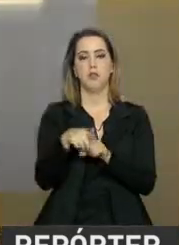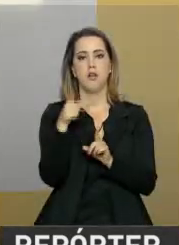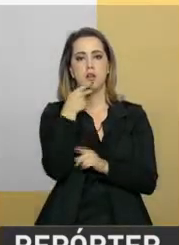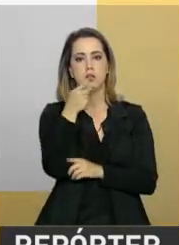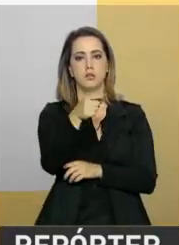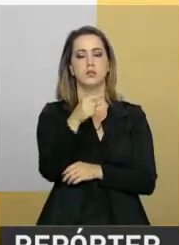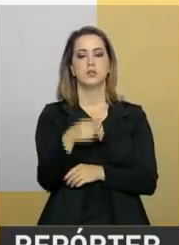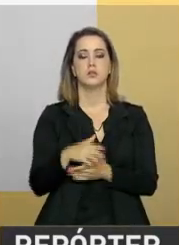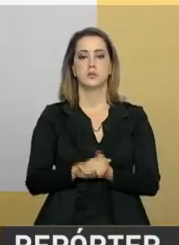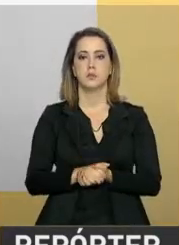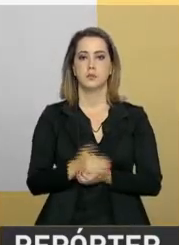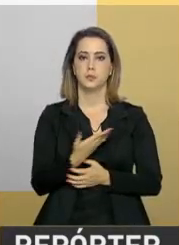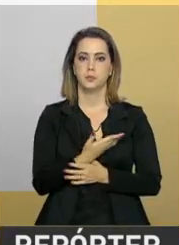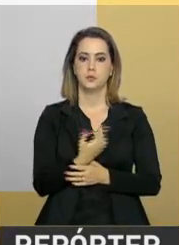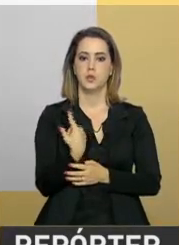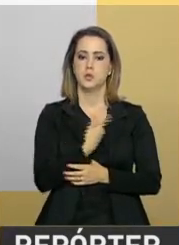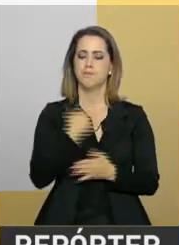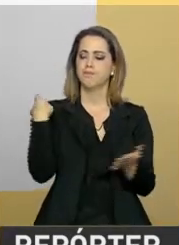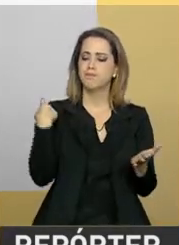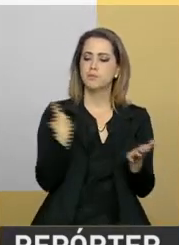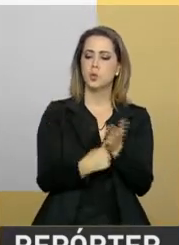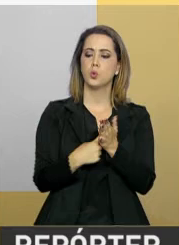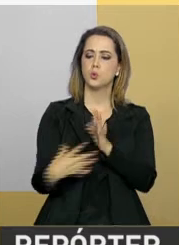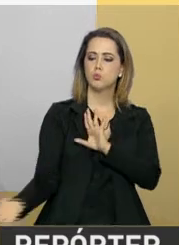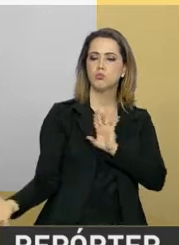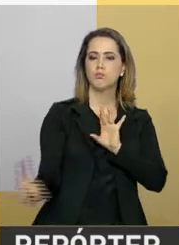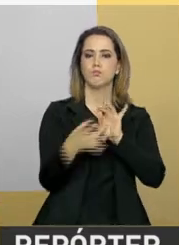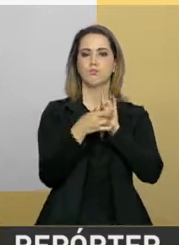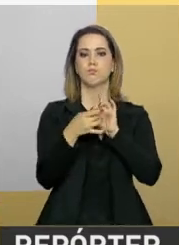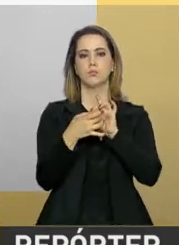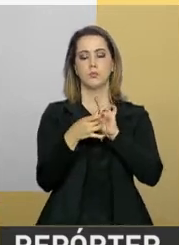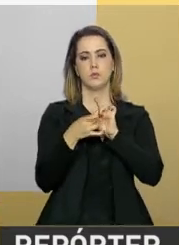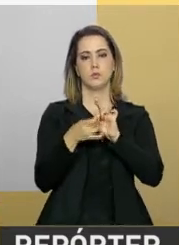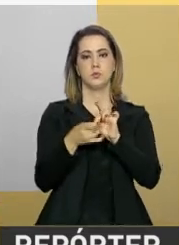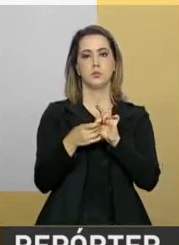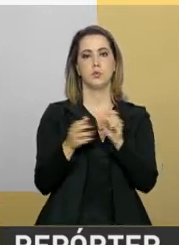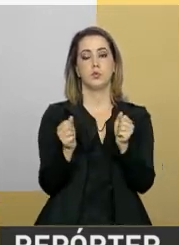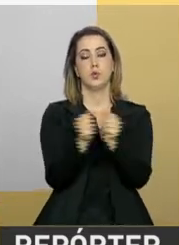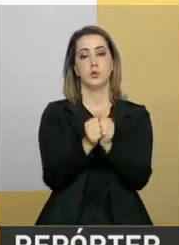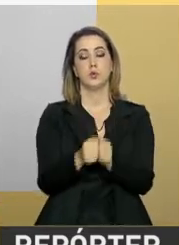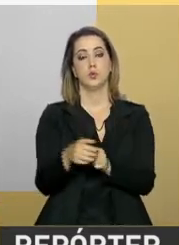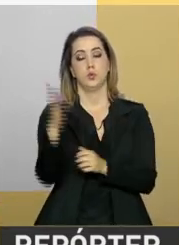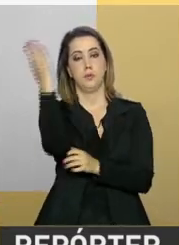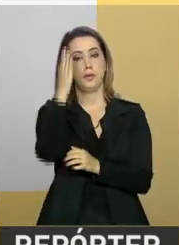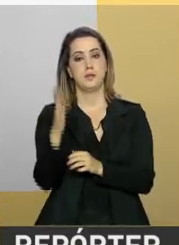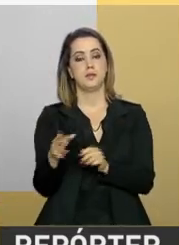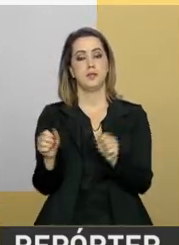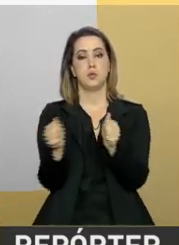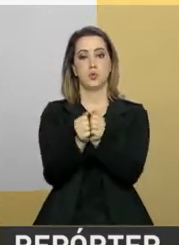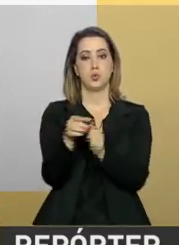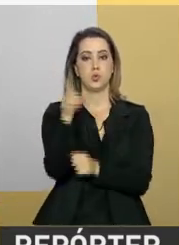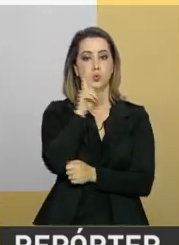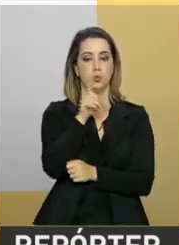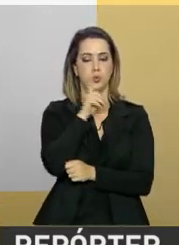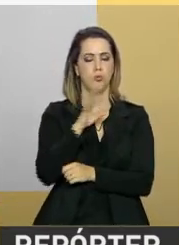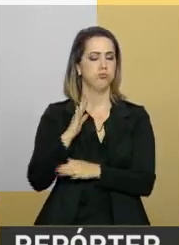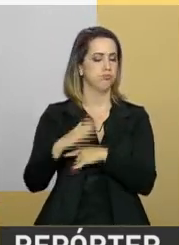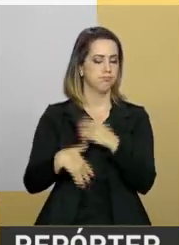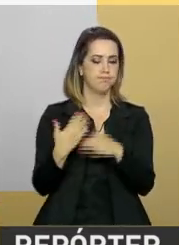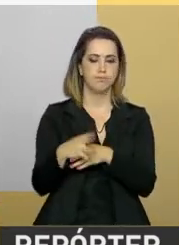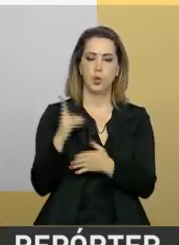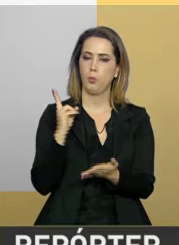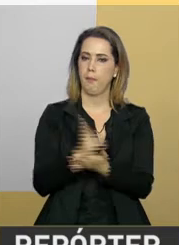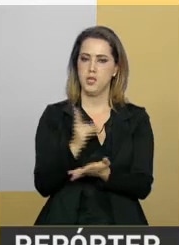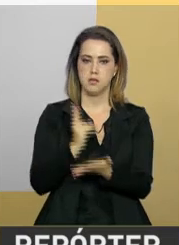americanas eu tenho absoluta convicção de que a relação institucional do brasil com os estados unidos continua a mesma não haverá